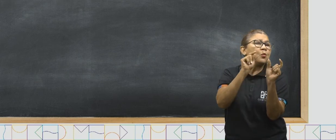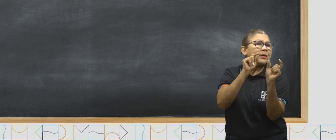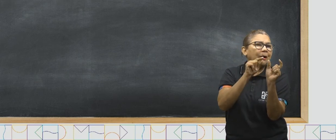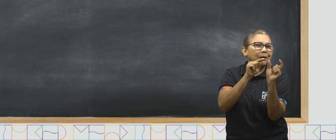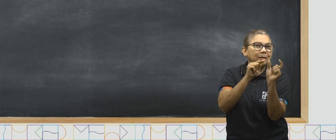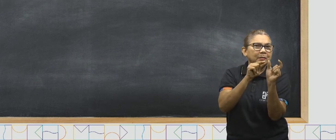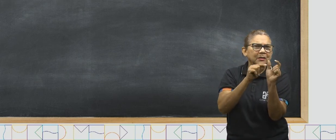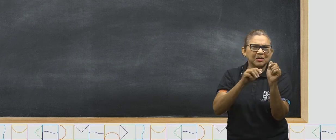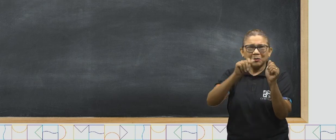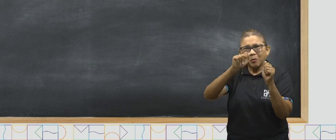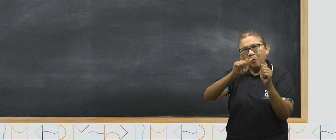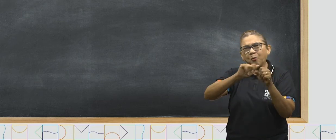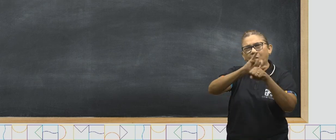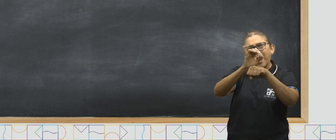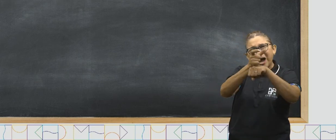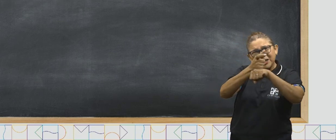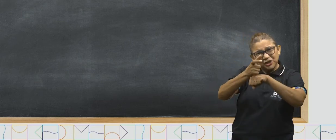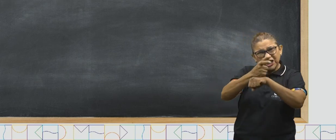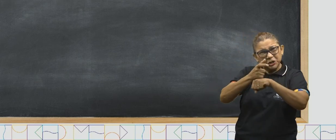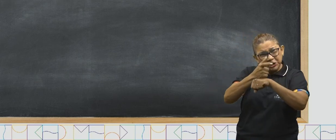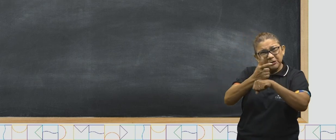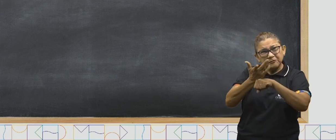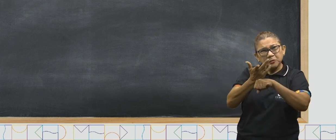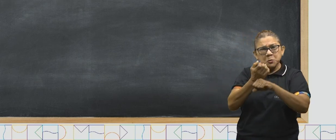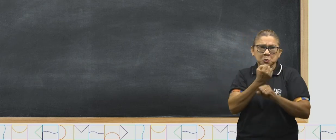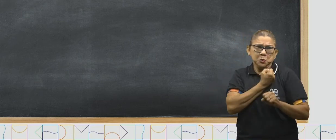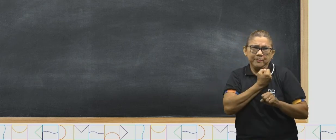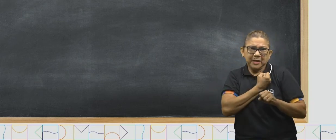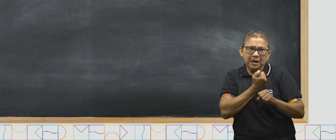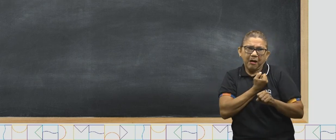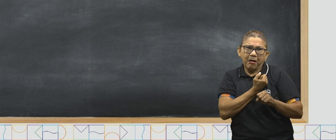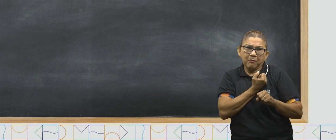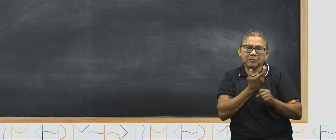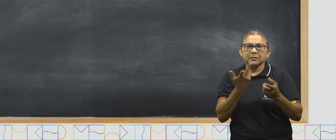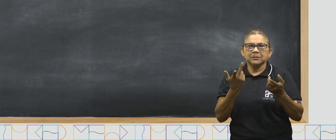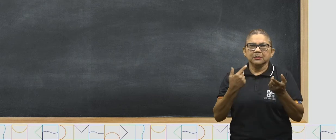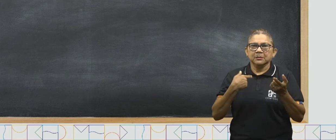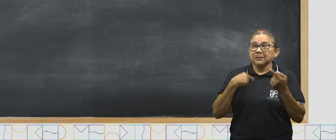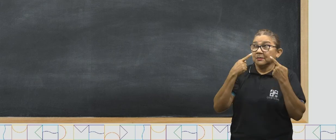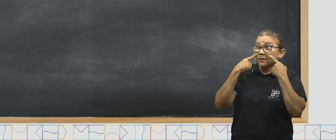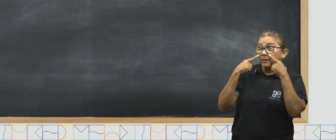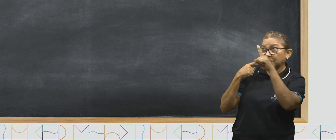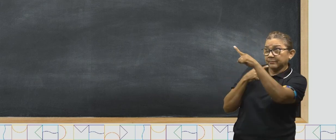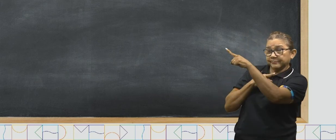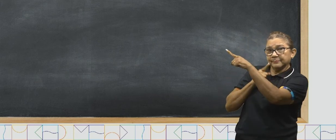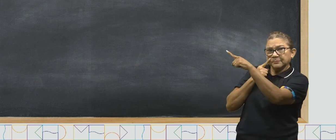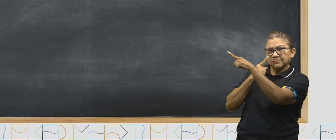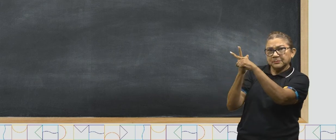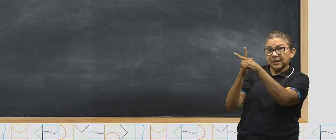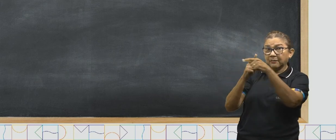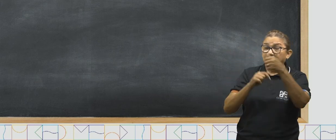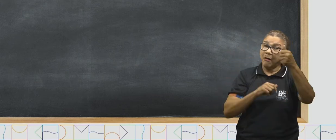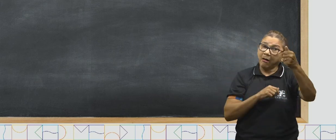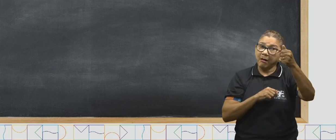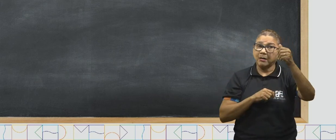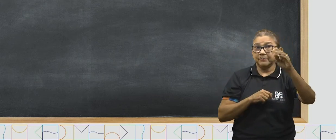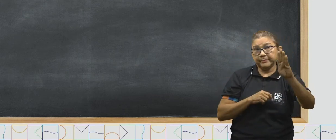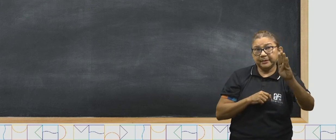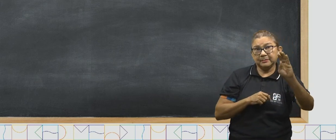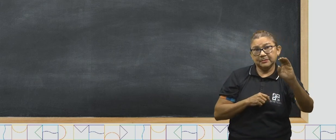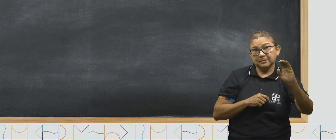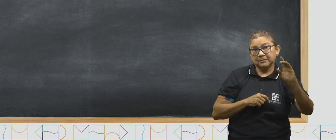com adjetivo e numeral, o verbo deve concordar com advérbio e